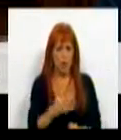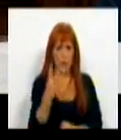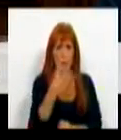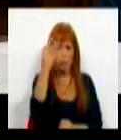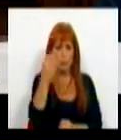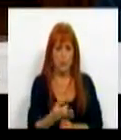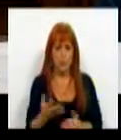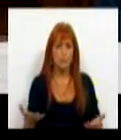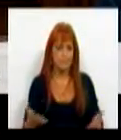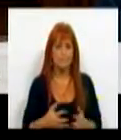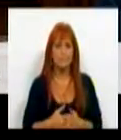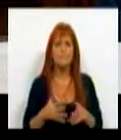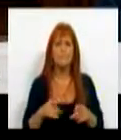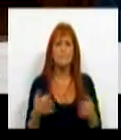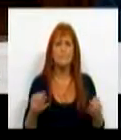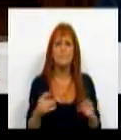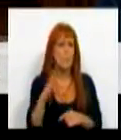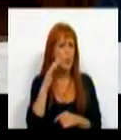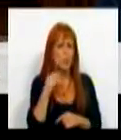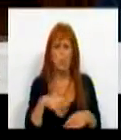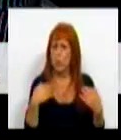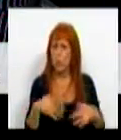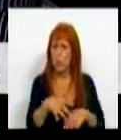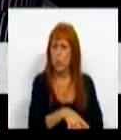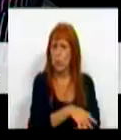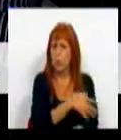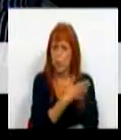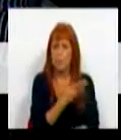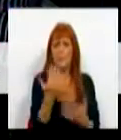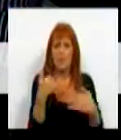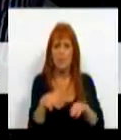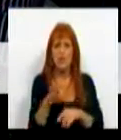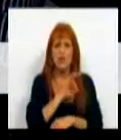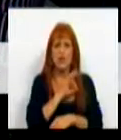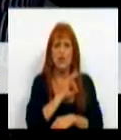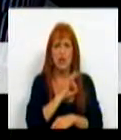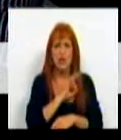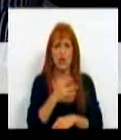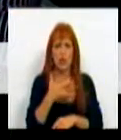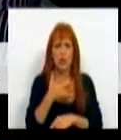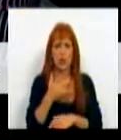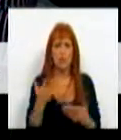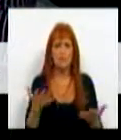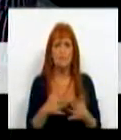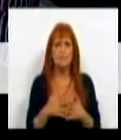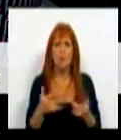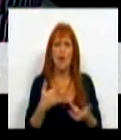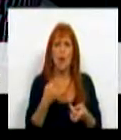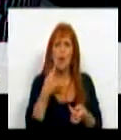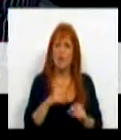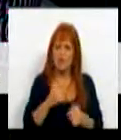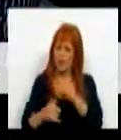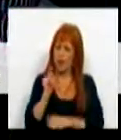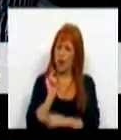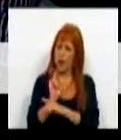4%. É realmente um número impressionante. Mas, senhor doutor, eu volto um